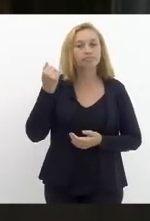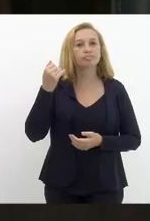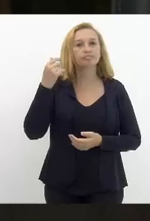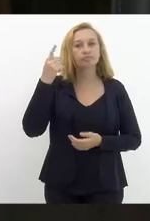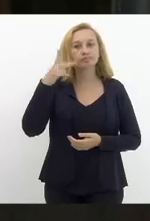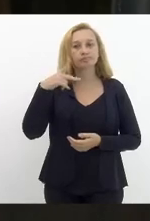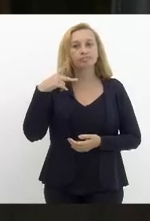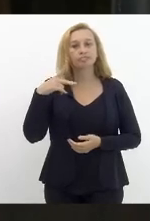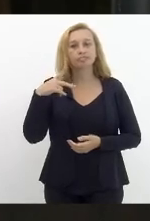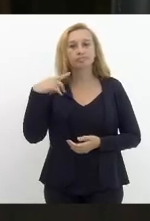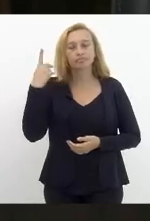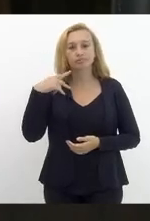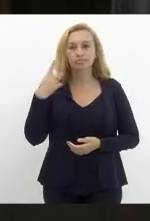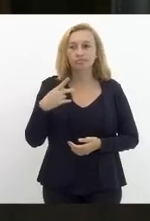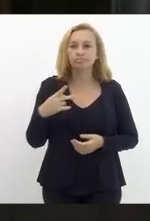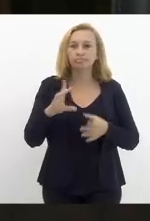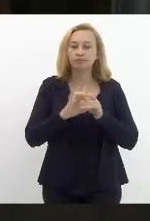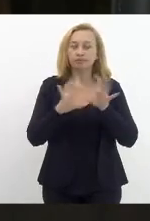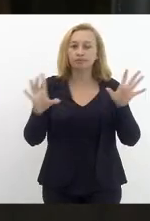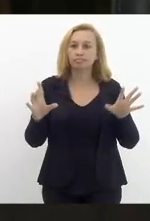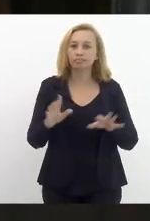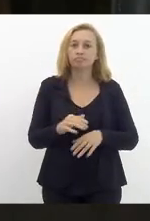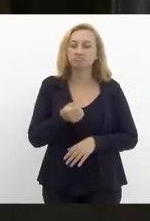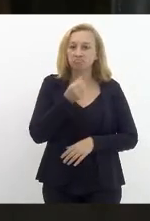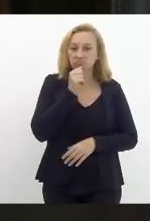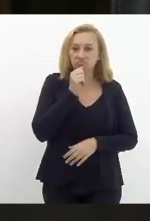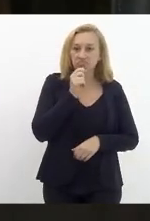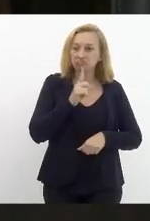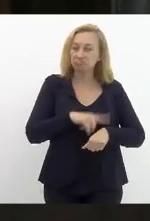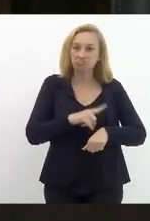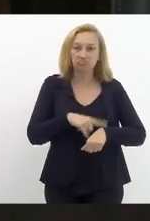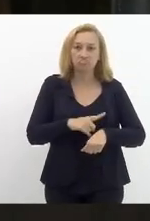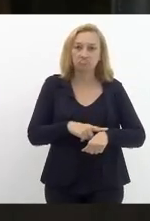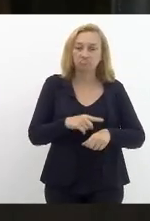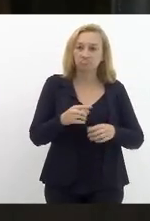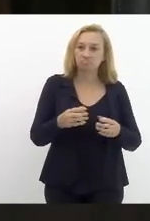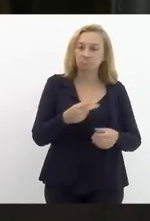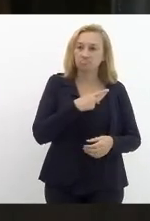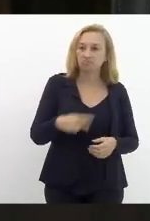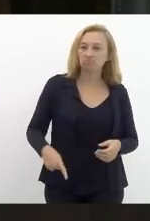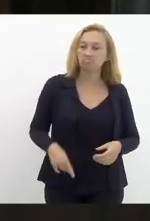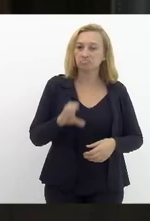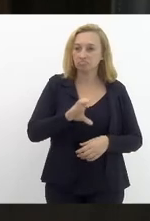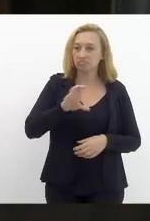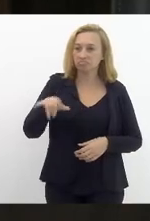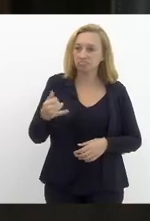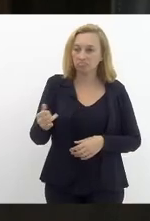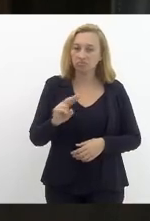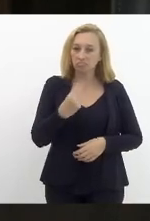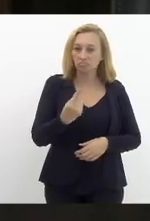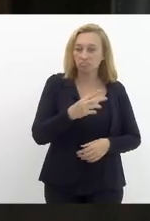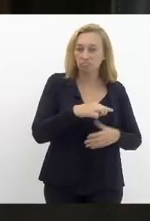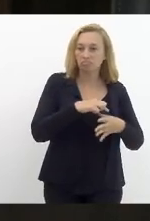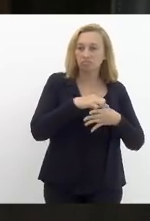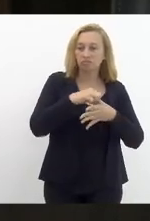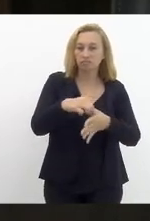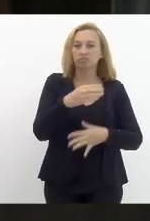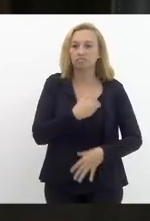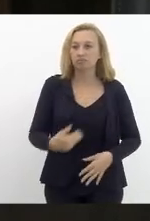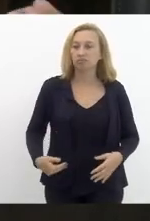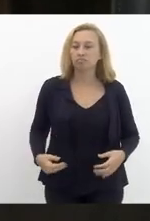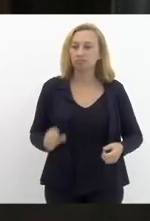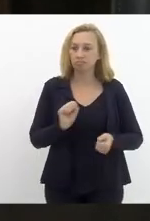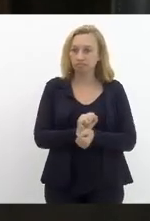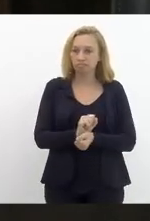para a democracia, mas não, em nenhum momento, nem como presidente da CCJ, nem como líder do governo, nós nos furtamos em fazer esse debate. A